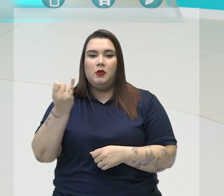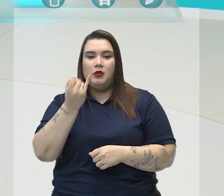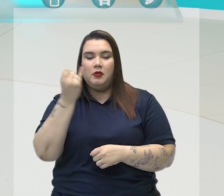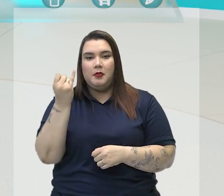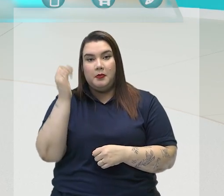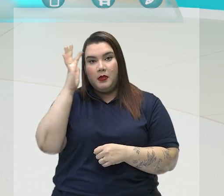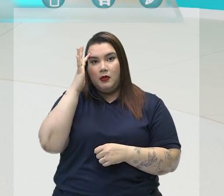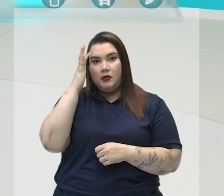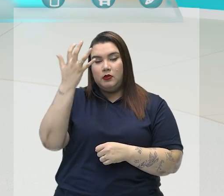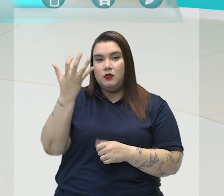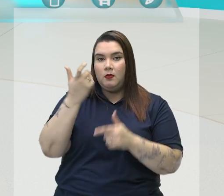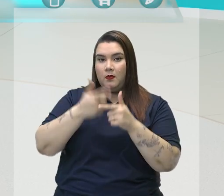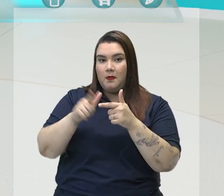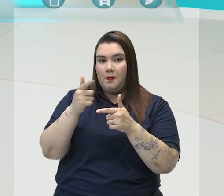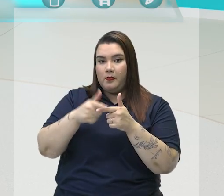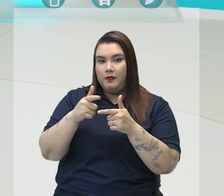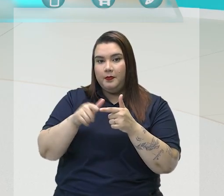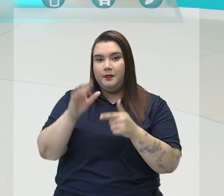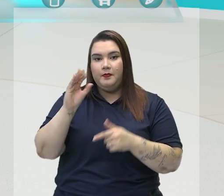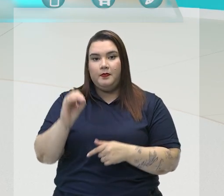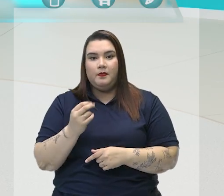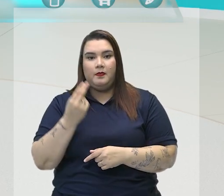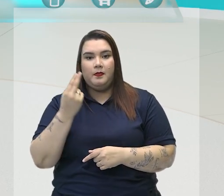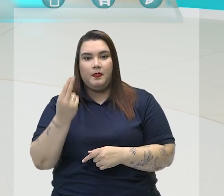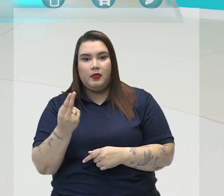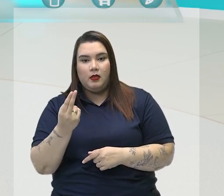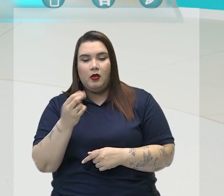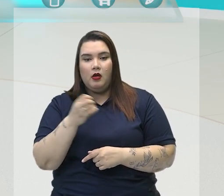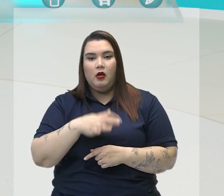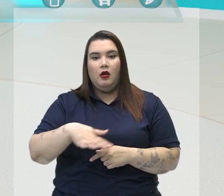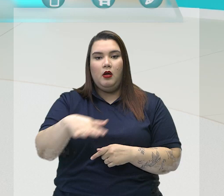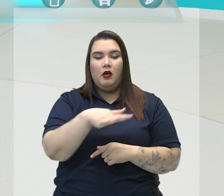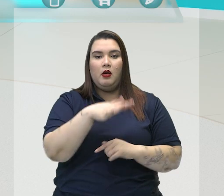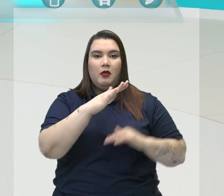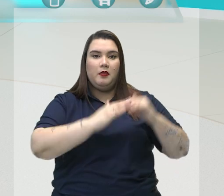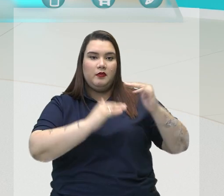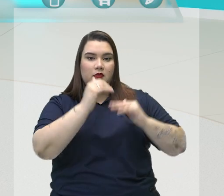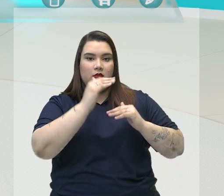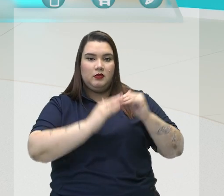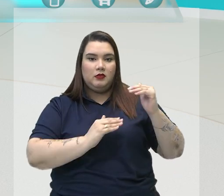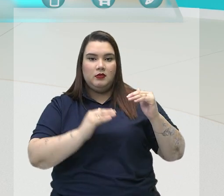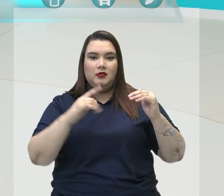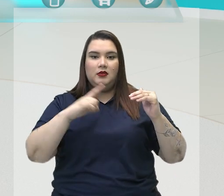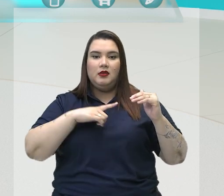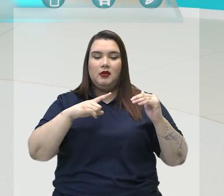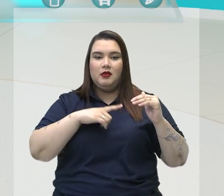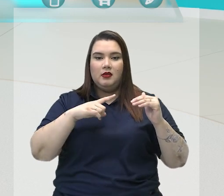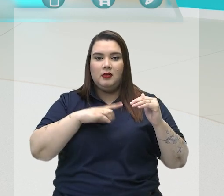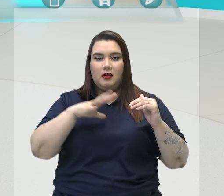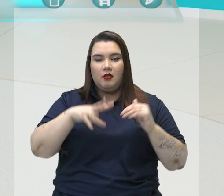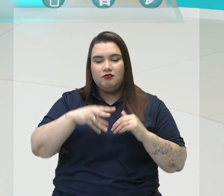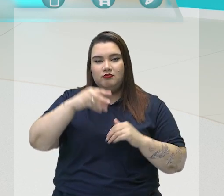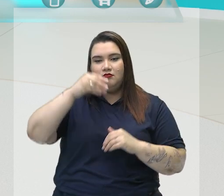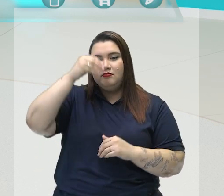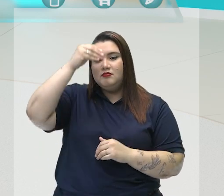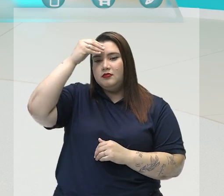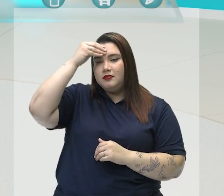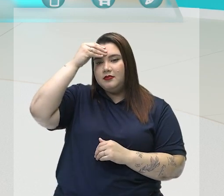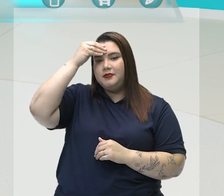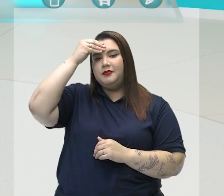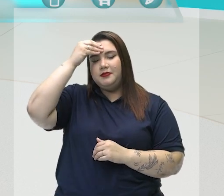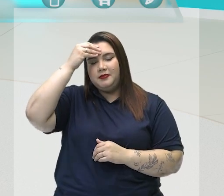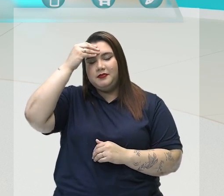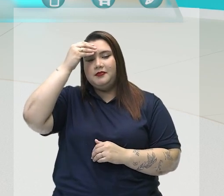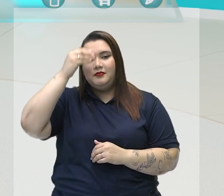uma situação no dia a dia ou para o âmbito profissional. E aquilo fica guardado lá num pedacinho da